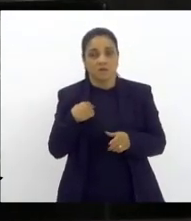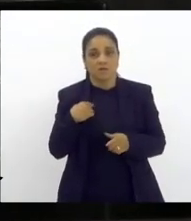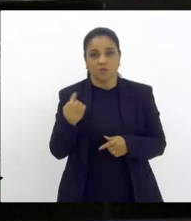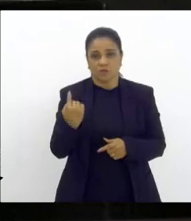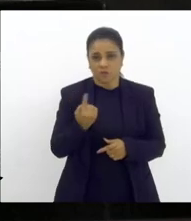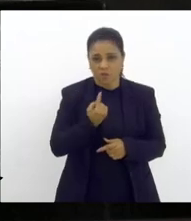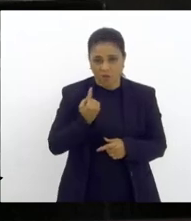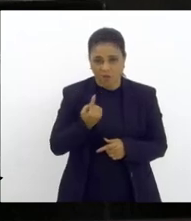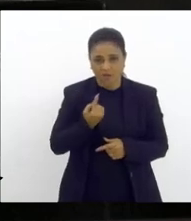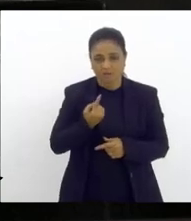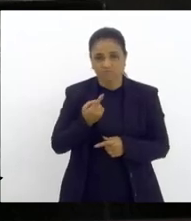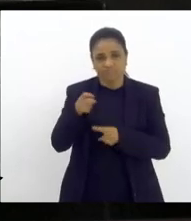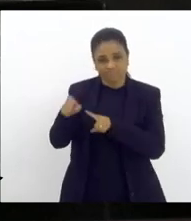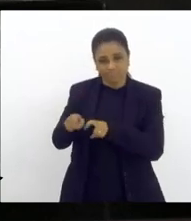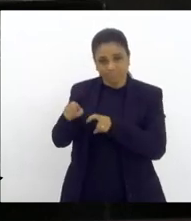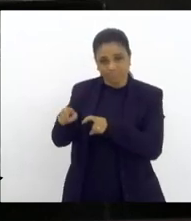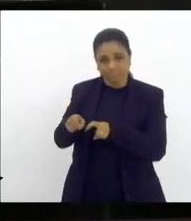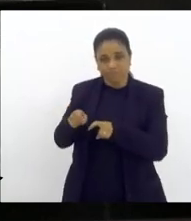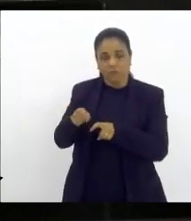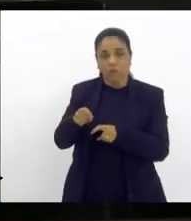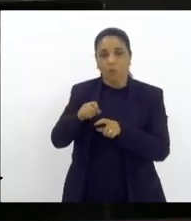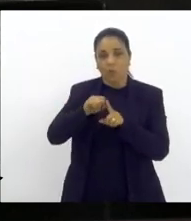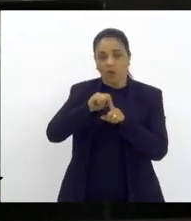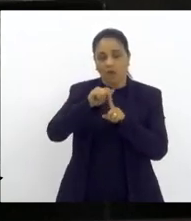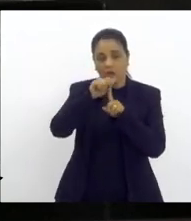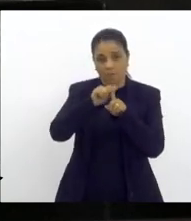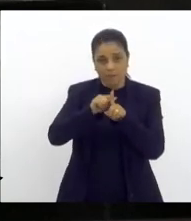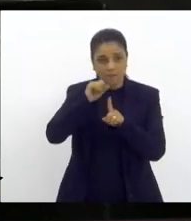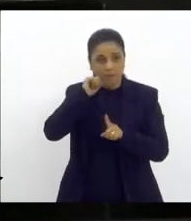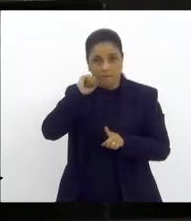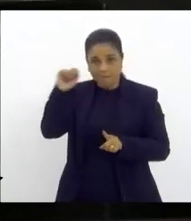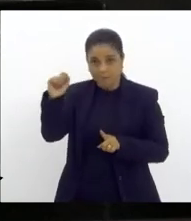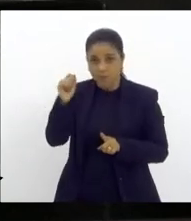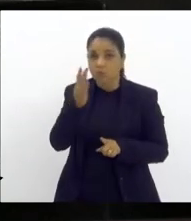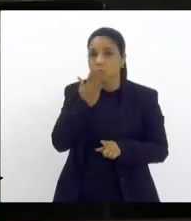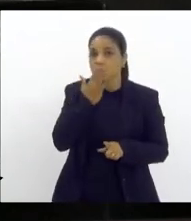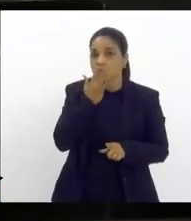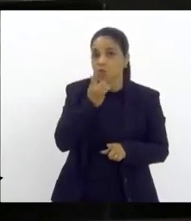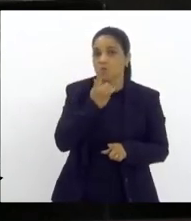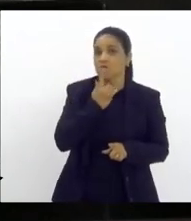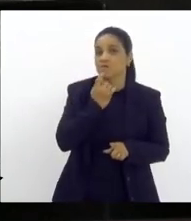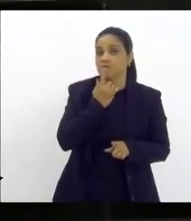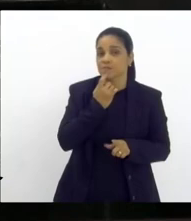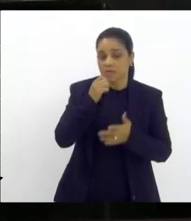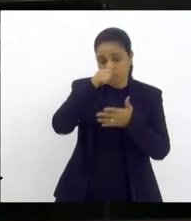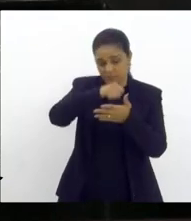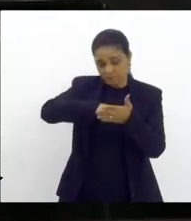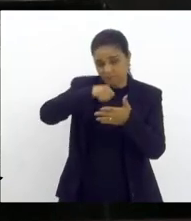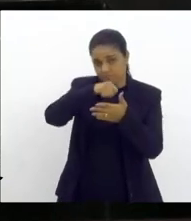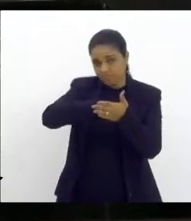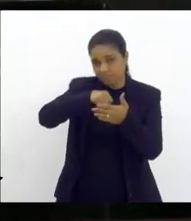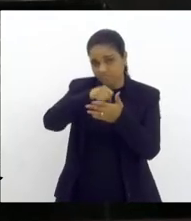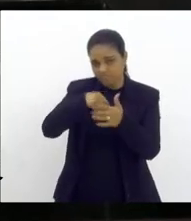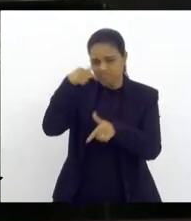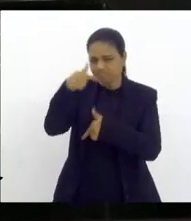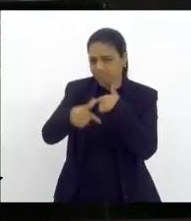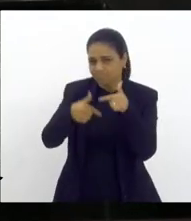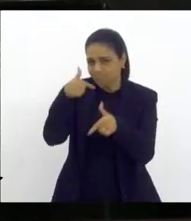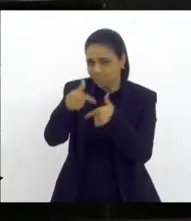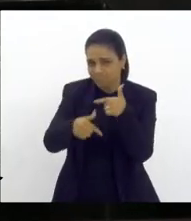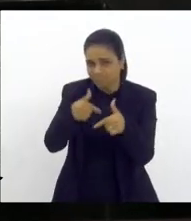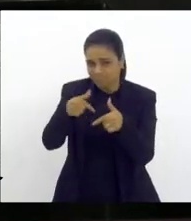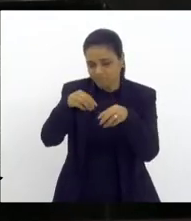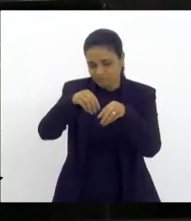o mês do Abril vermelho ou seja o mês da jornada de luta pela terra e pela reforma agrária